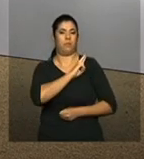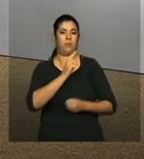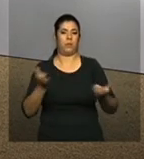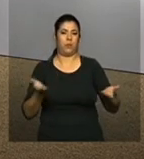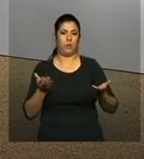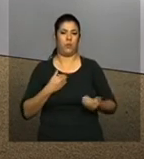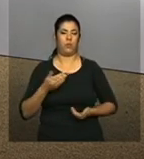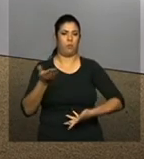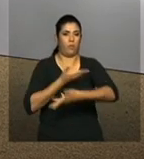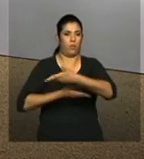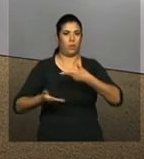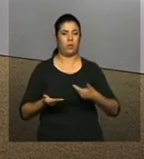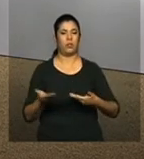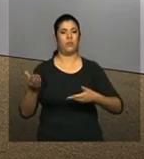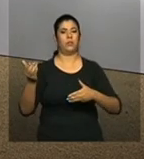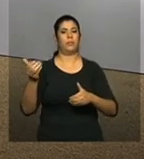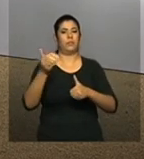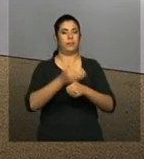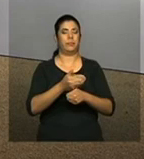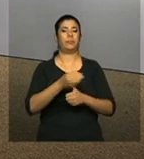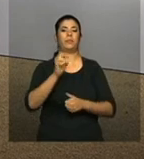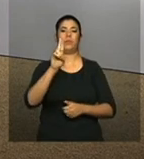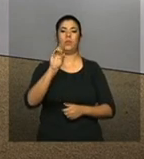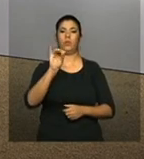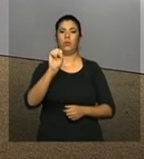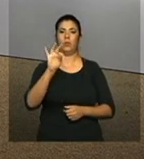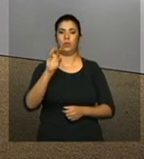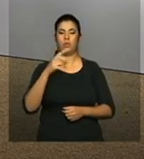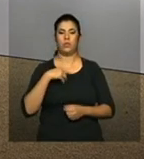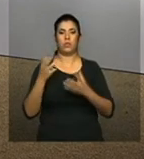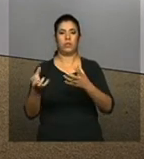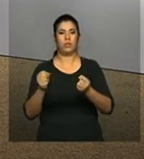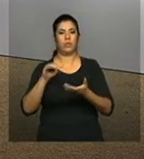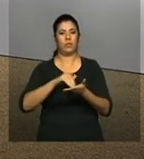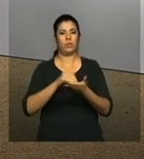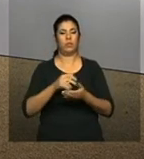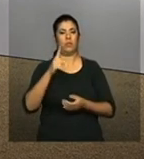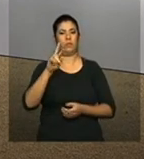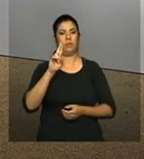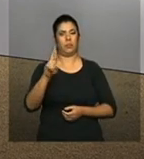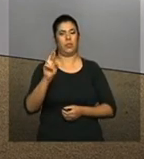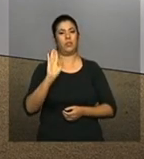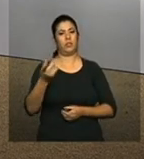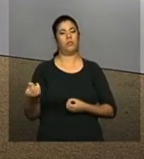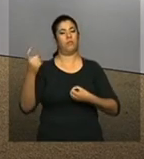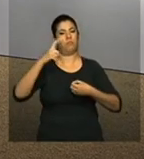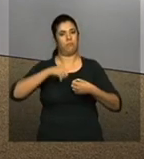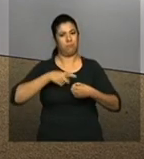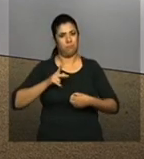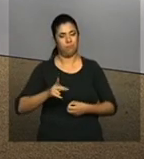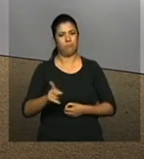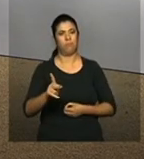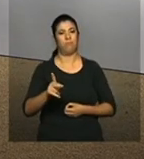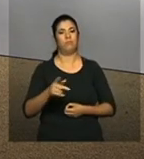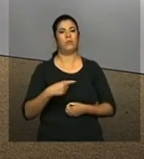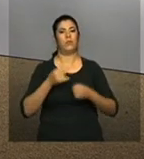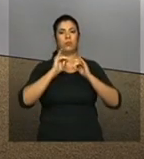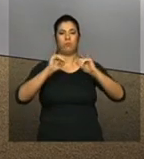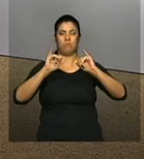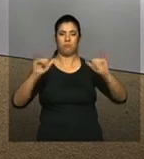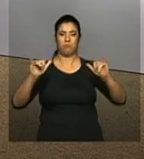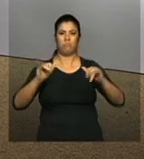do ministro Miguel Rosseto, que assumiu a Secretaria-Geral da Presidência da República. E nós podemos voltar a qualquer momento com